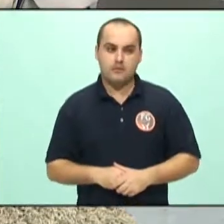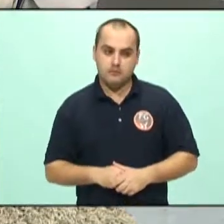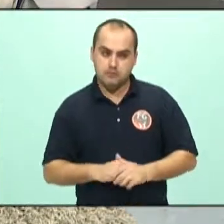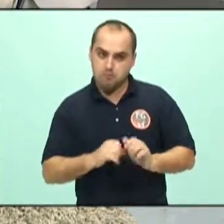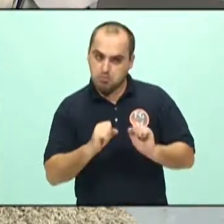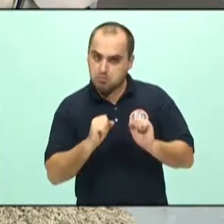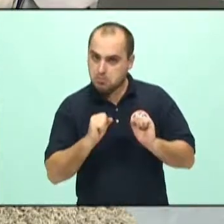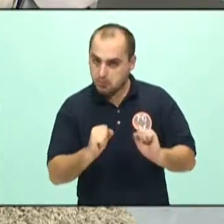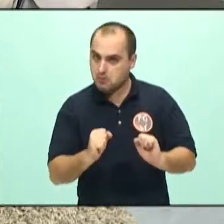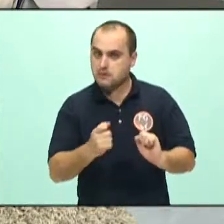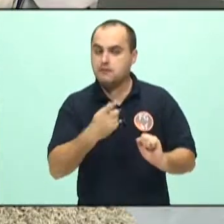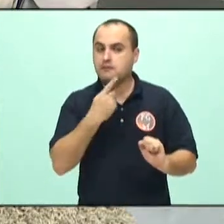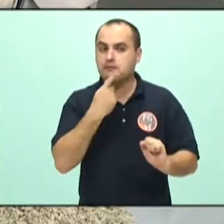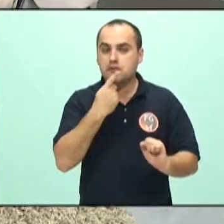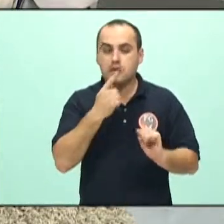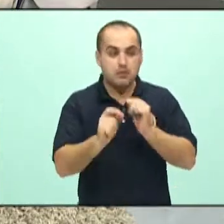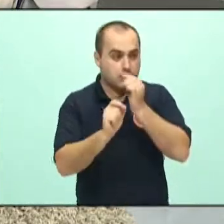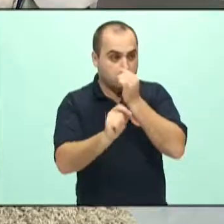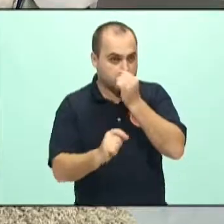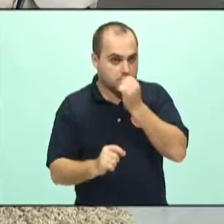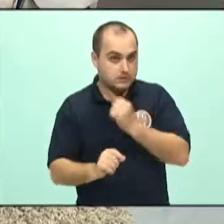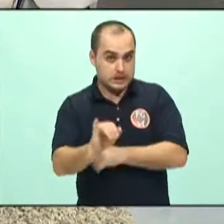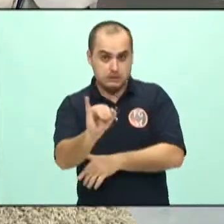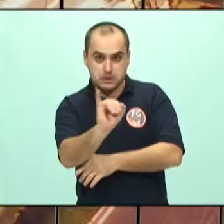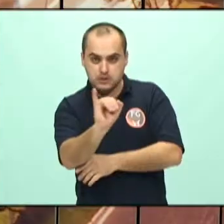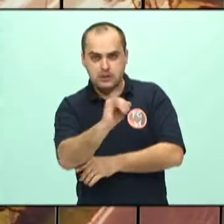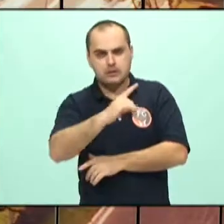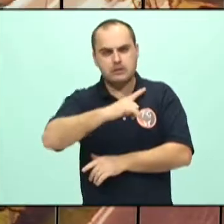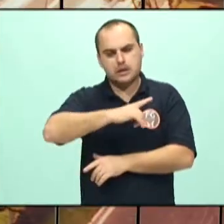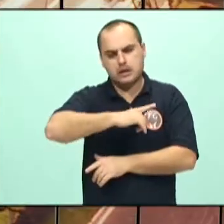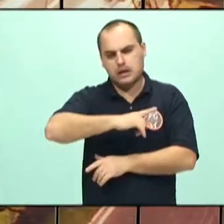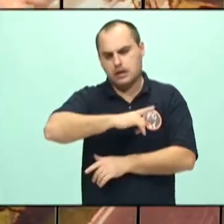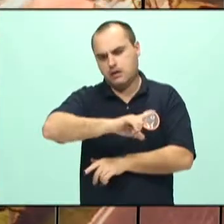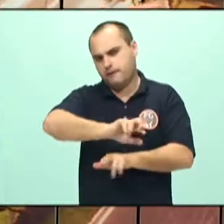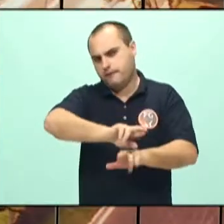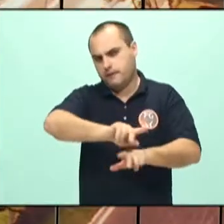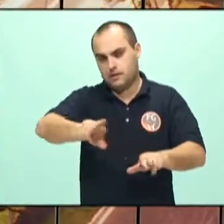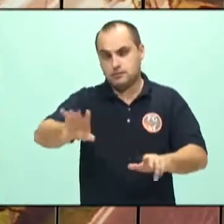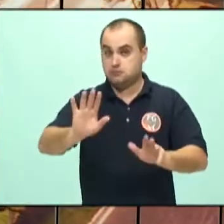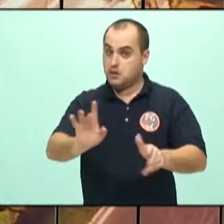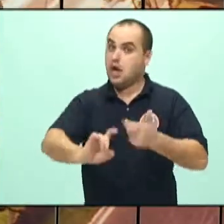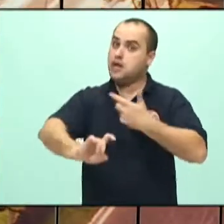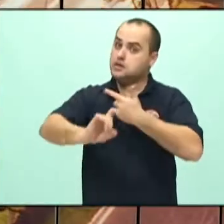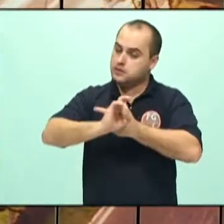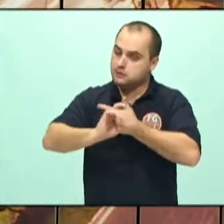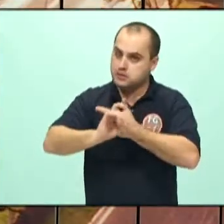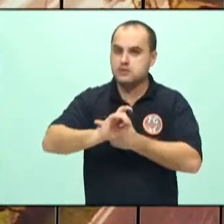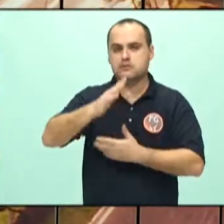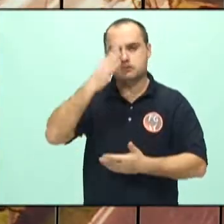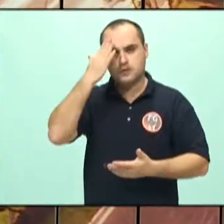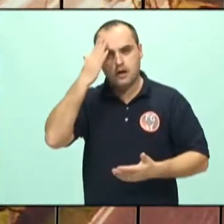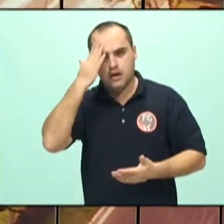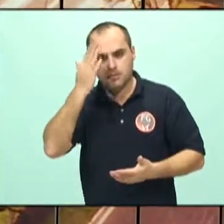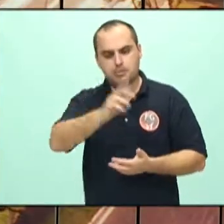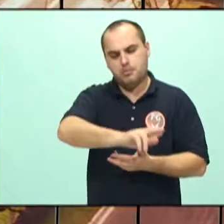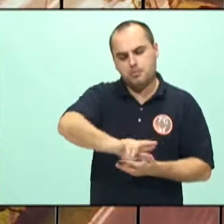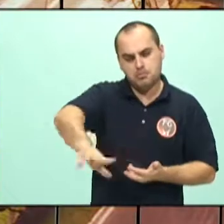alegar que Itajaí recebe gente, e isso é feito pelo Executivo, por várias